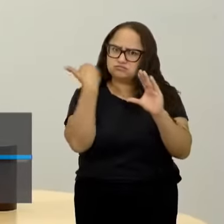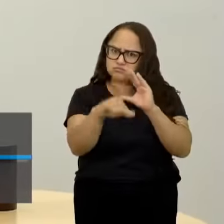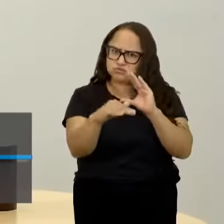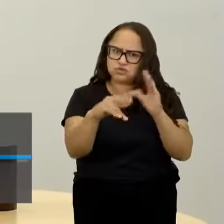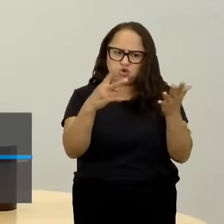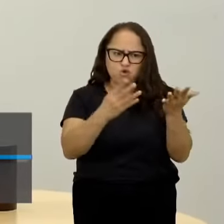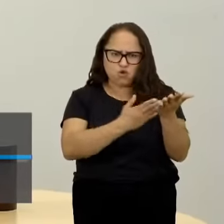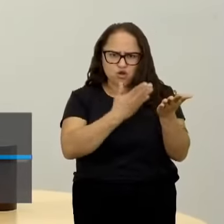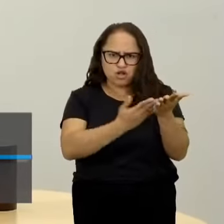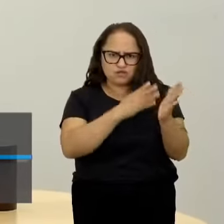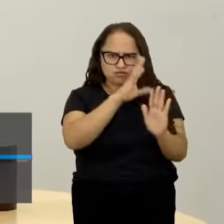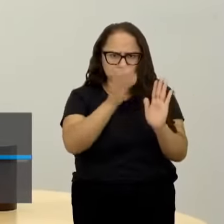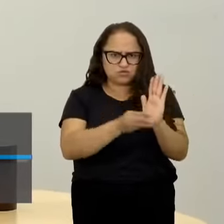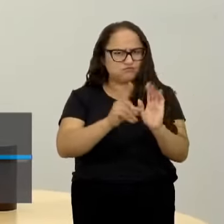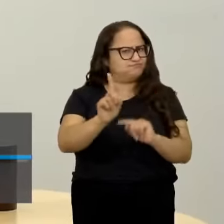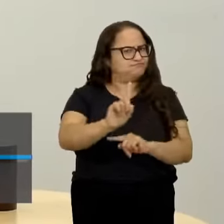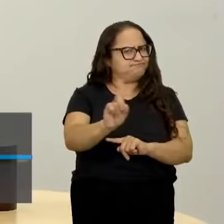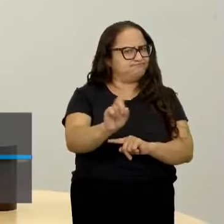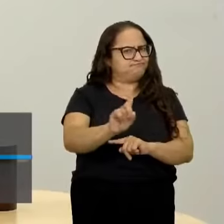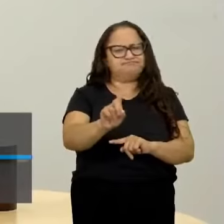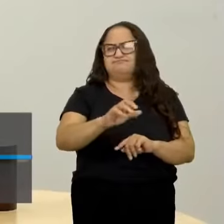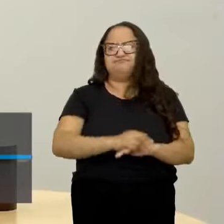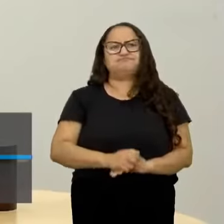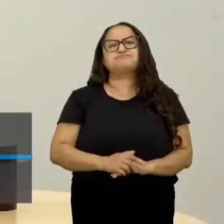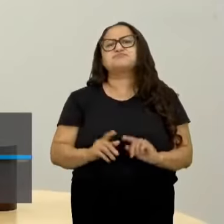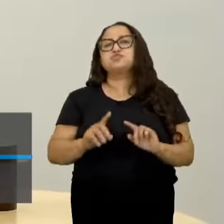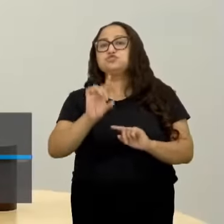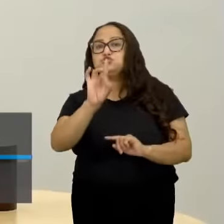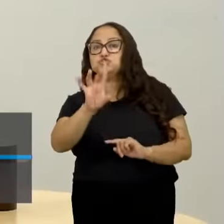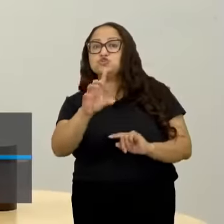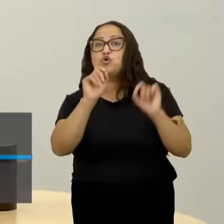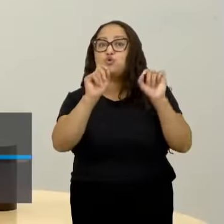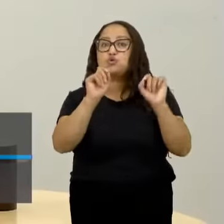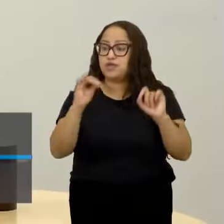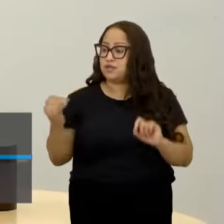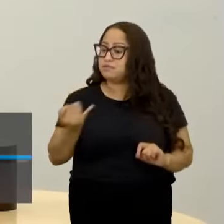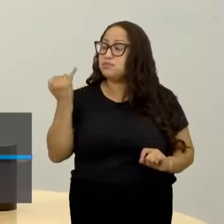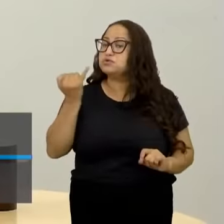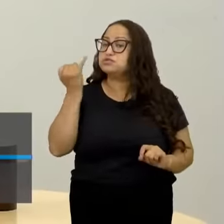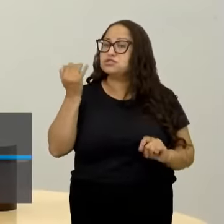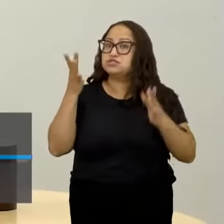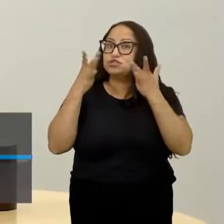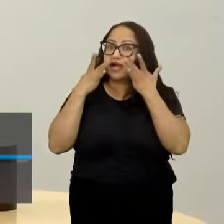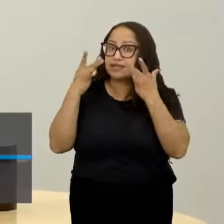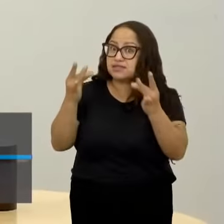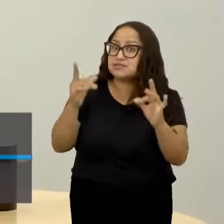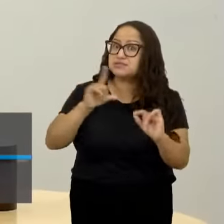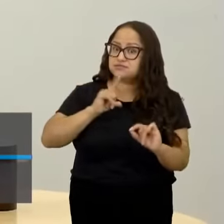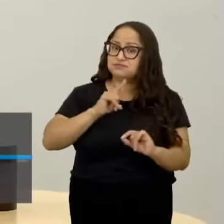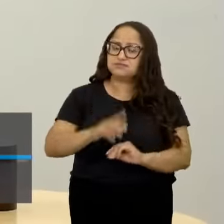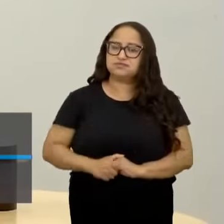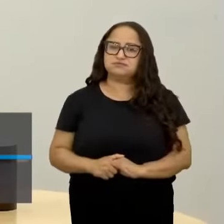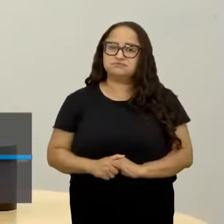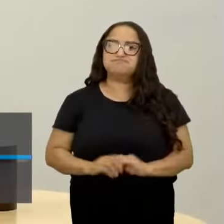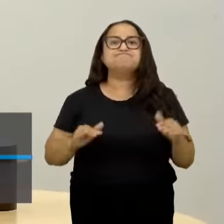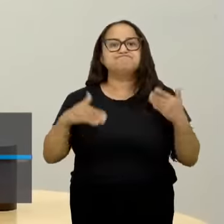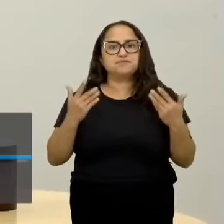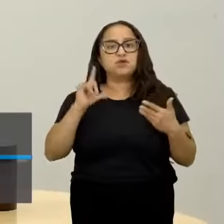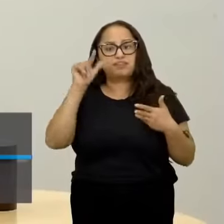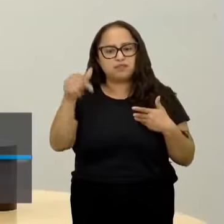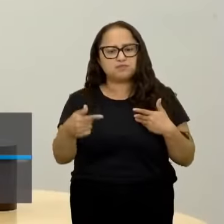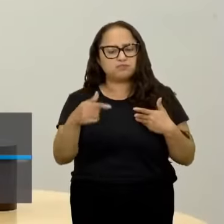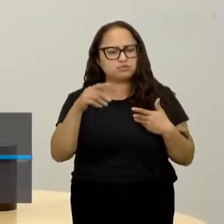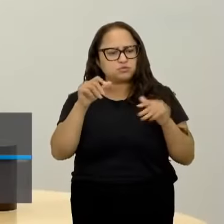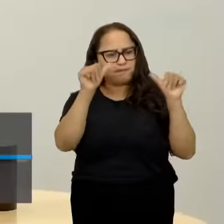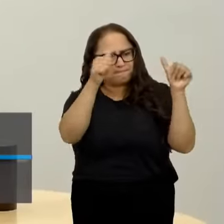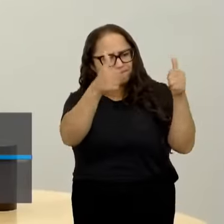né A resenha é isso o resumo ele não é para resumir livro todo é para pegar a parte que empolga a parte que chama E aí a partir daí